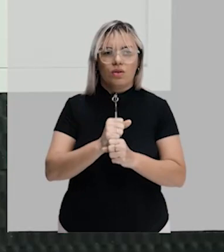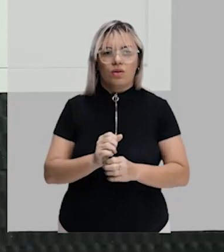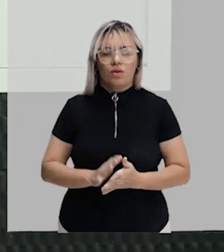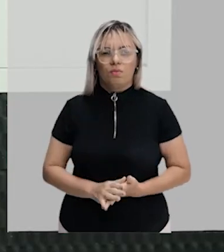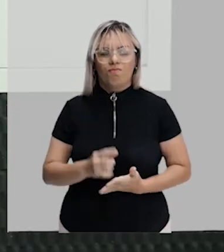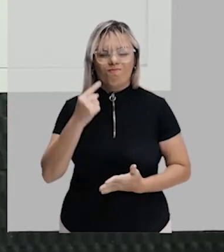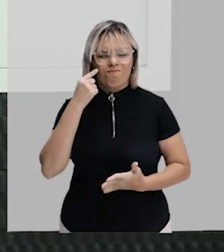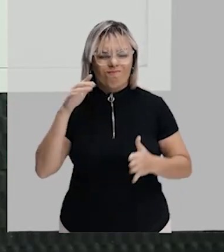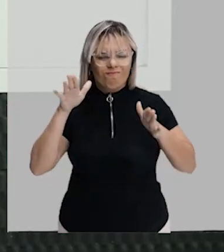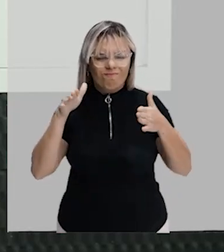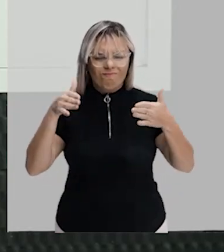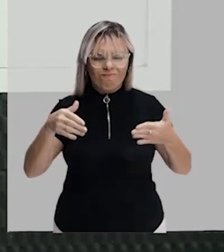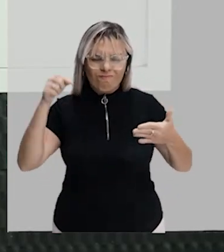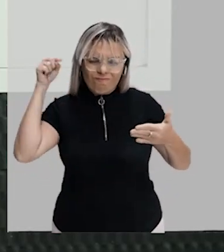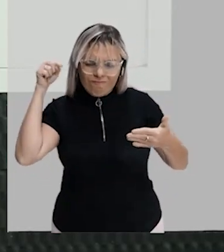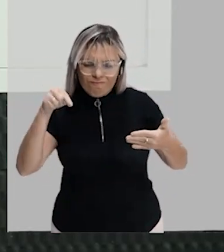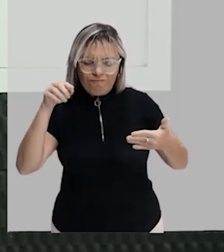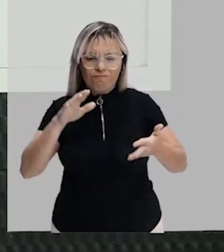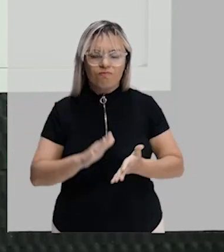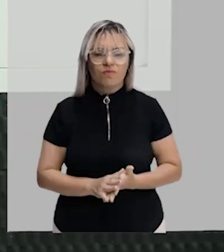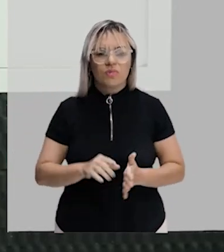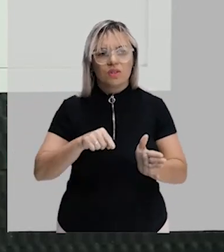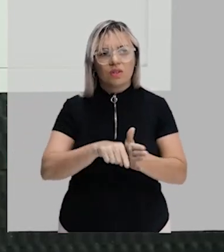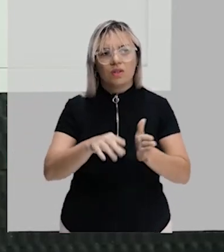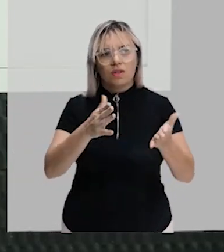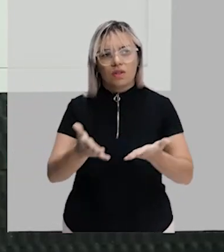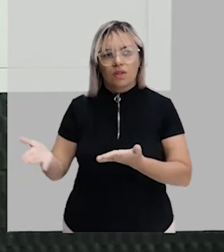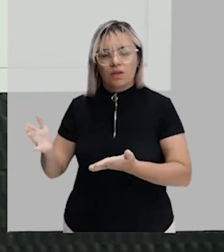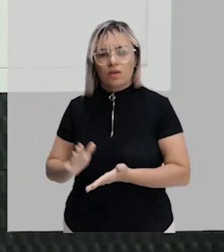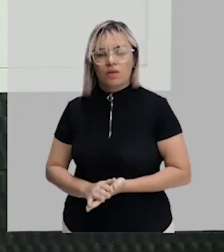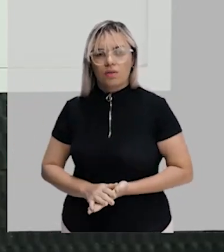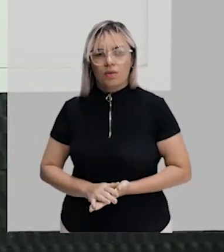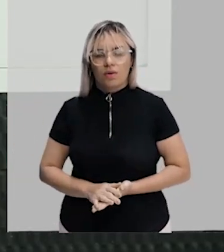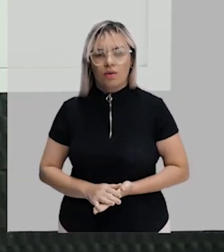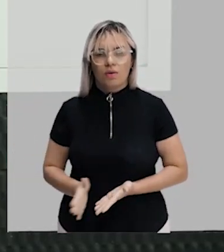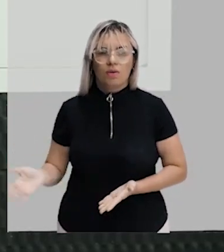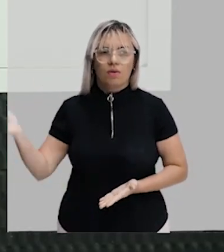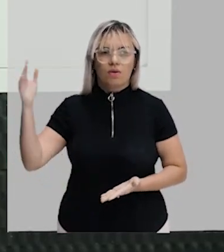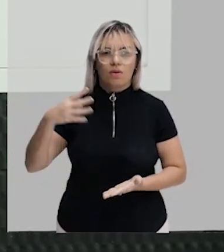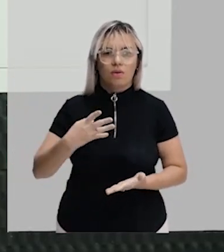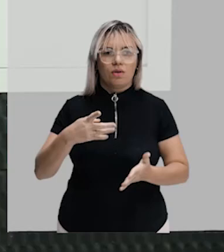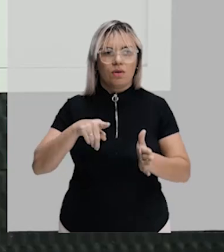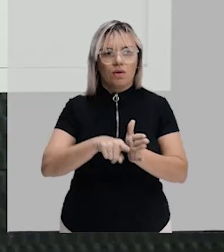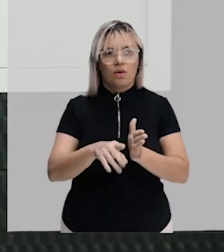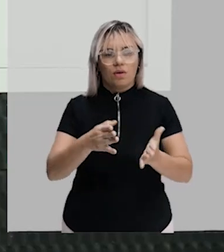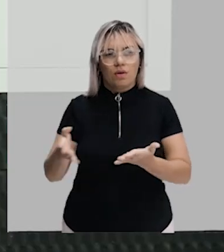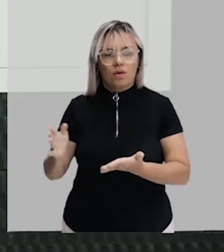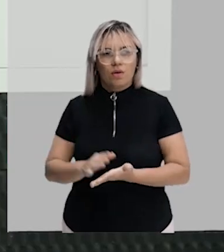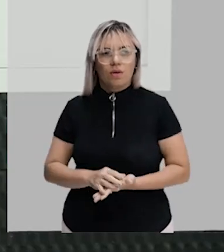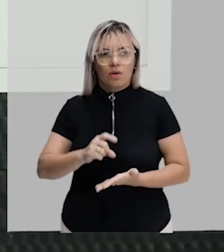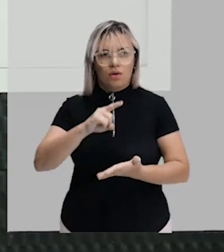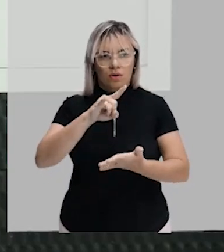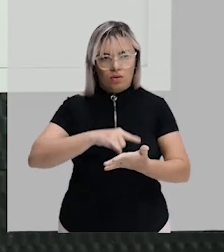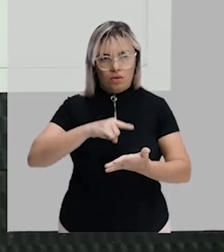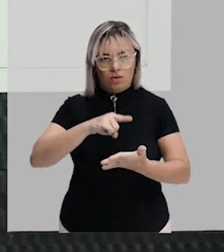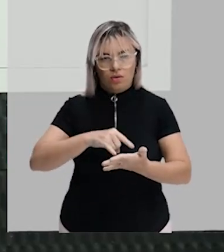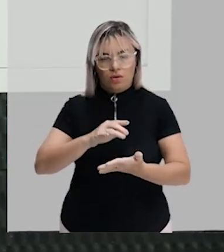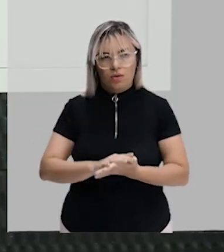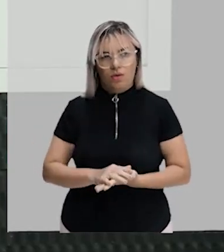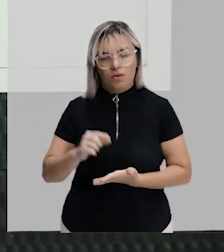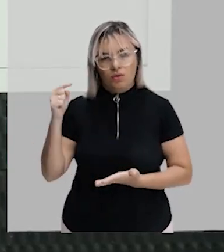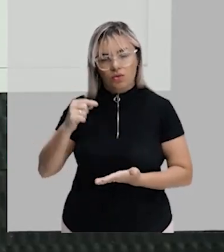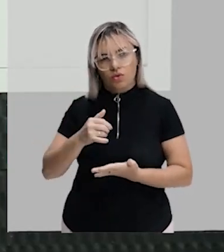prestando bastante atenção nesse tipo de questão. Beleza, turminha? Então vamos lá para a quarta questão. A conta de energia de uma casa passou